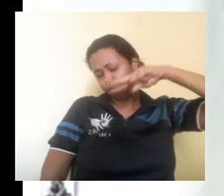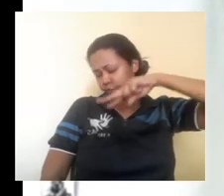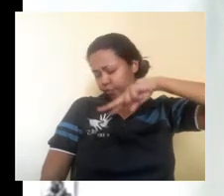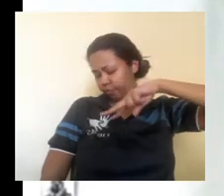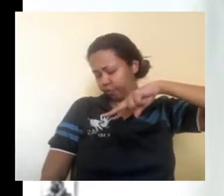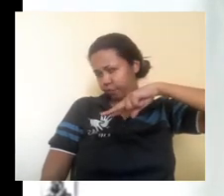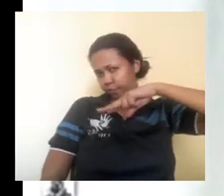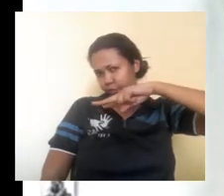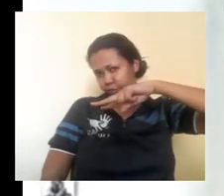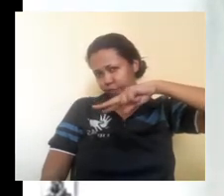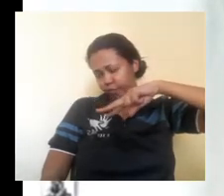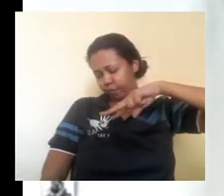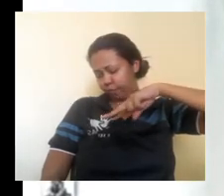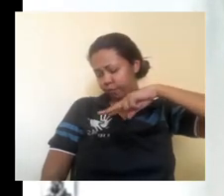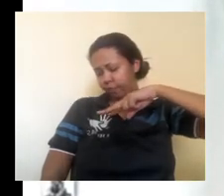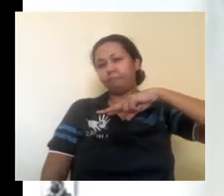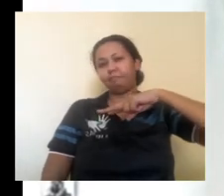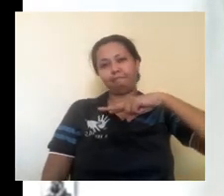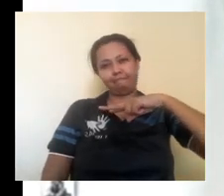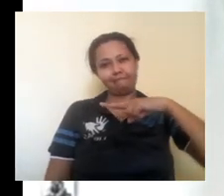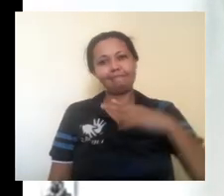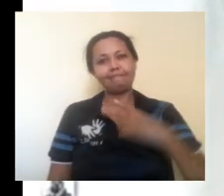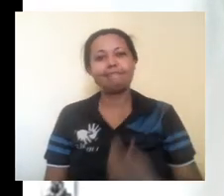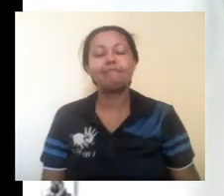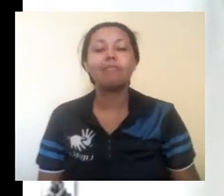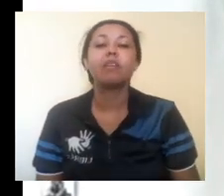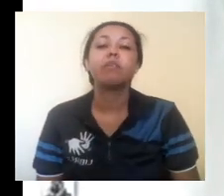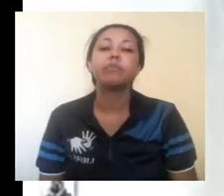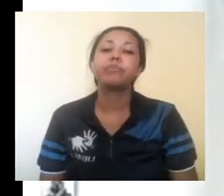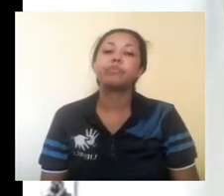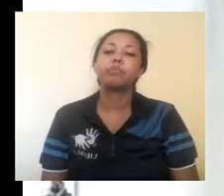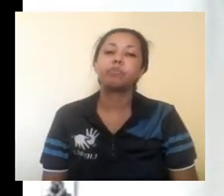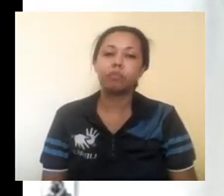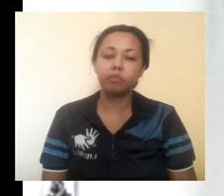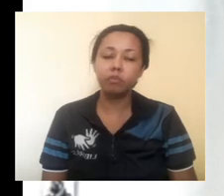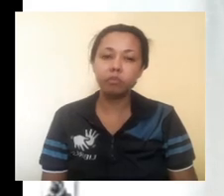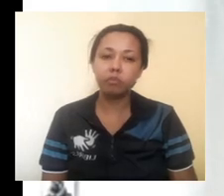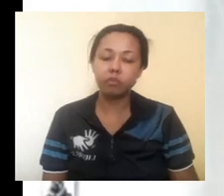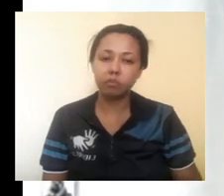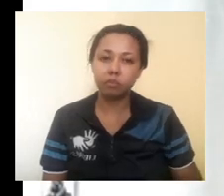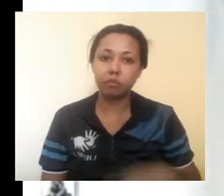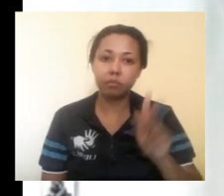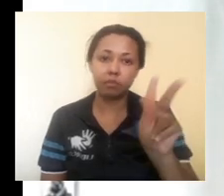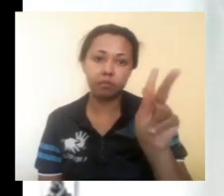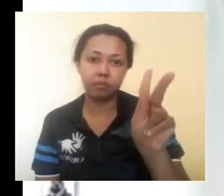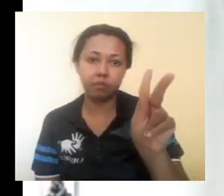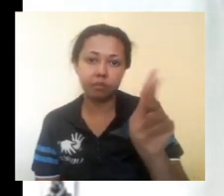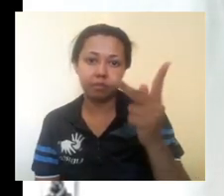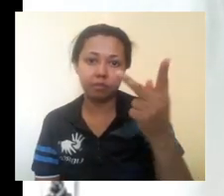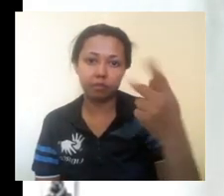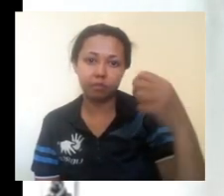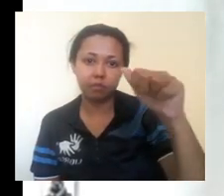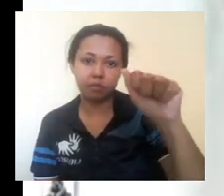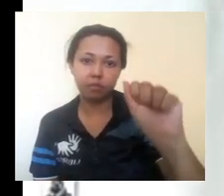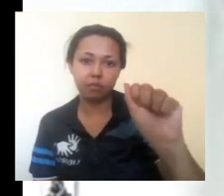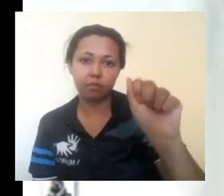mulher que foi dispensada, né, com seu filho no deserto, mas quando a gente fala de Agar,